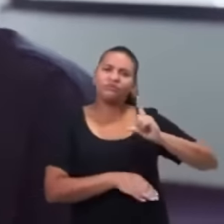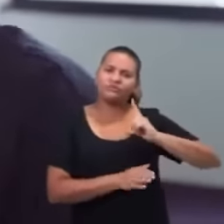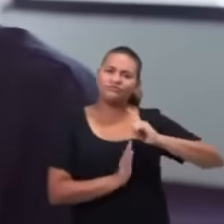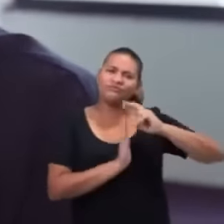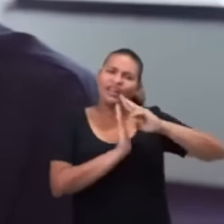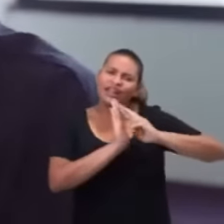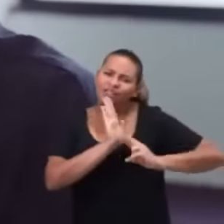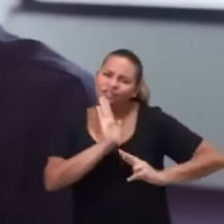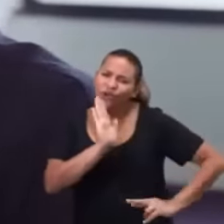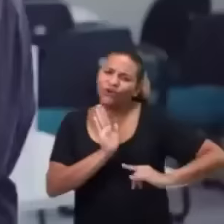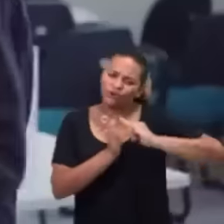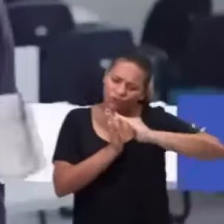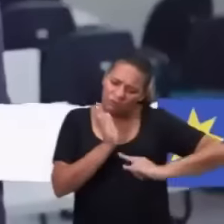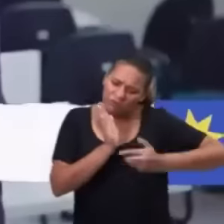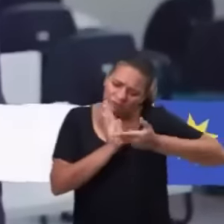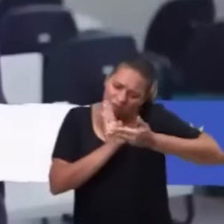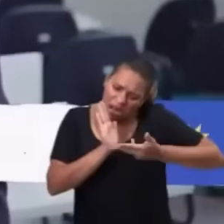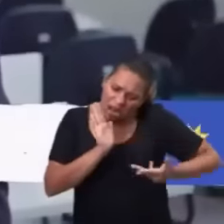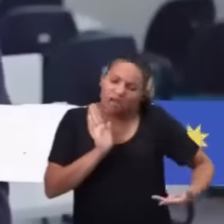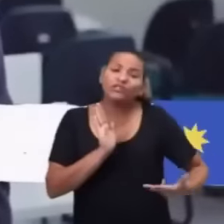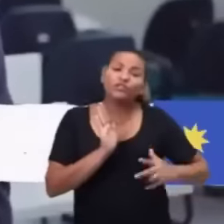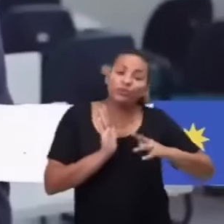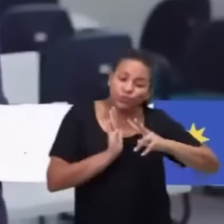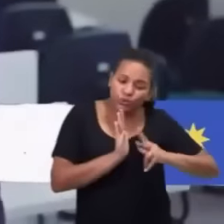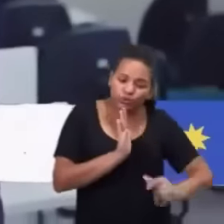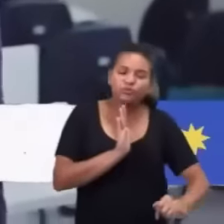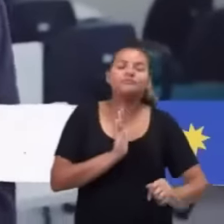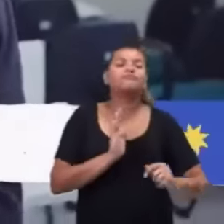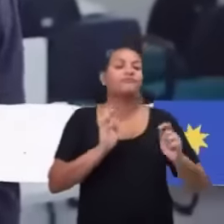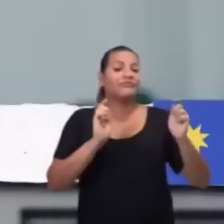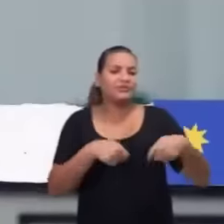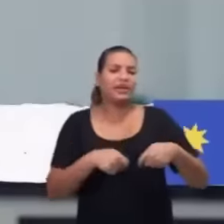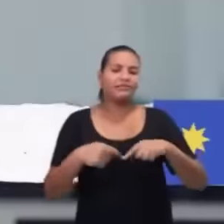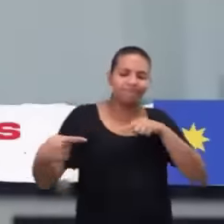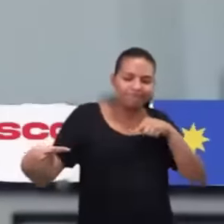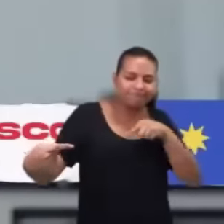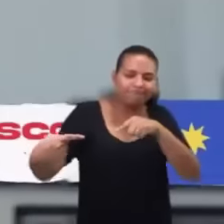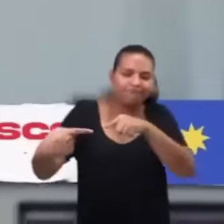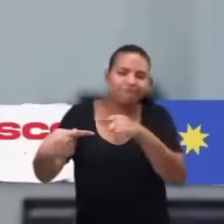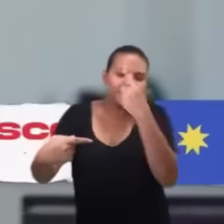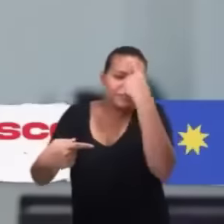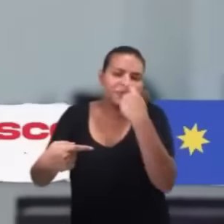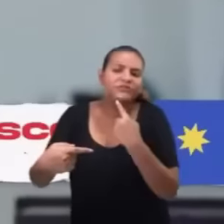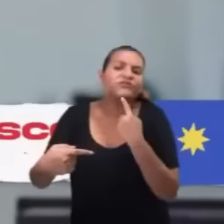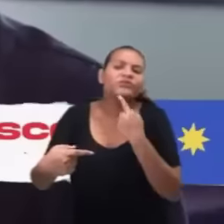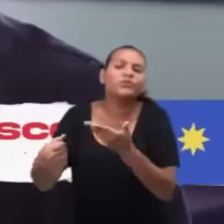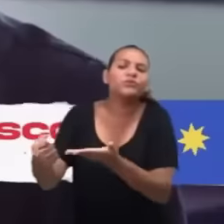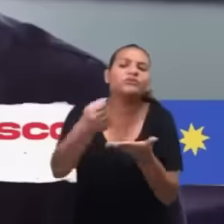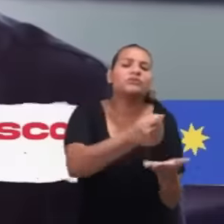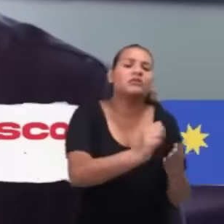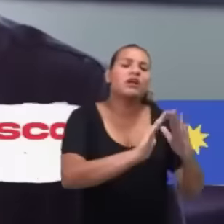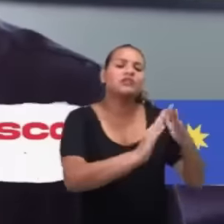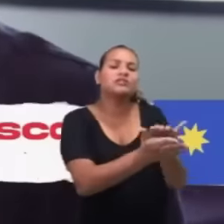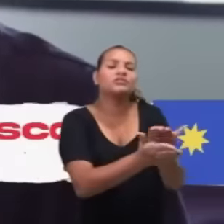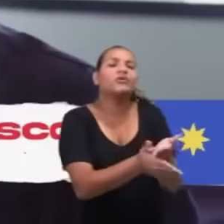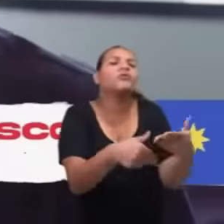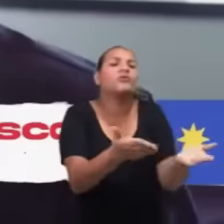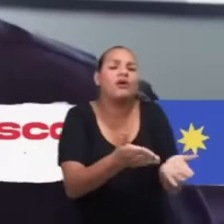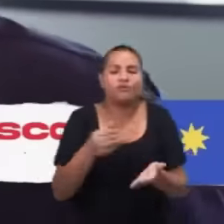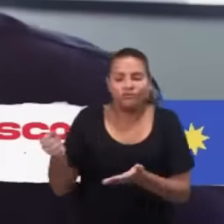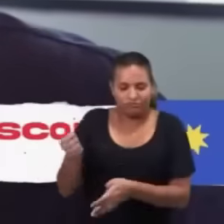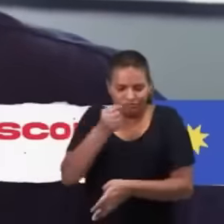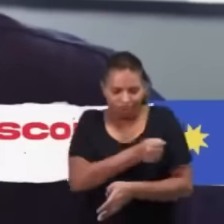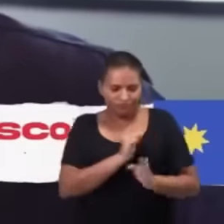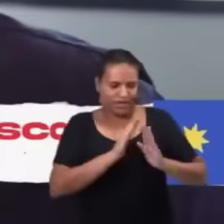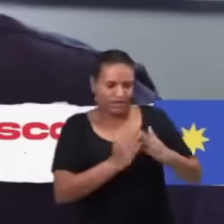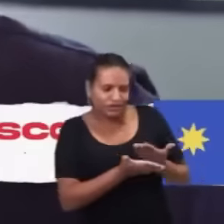de relatórios, né, de cada um, para se definir o perfil, para que escola ele poderá ir, né? Porque o entendimento é que o